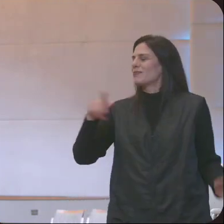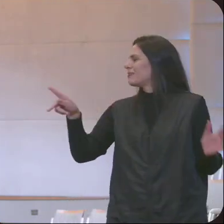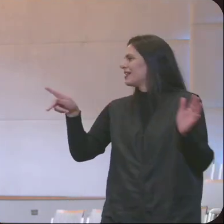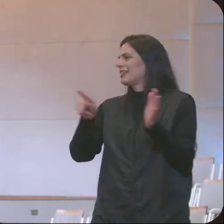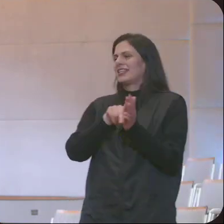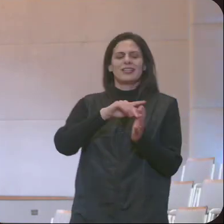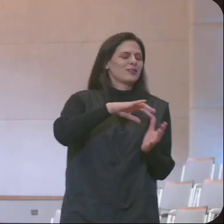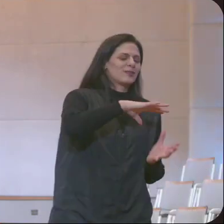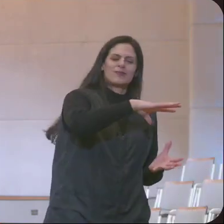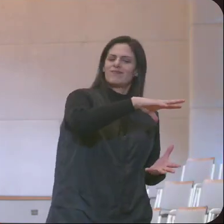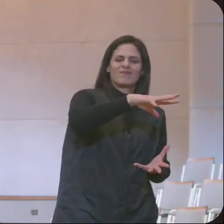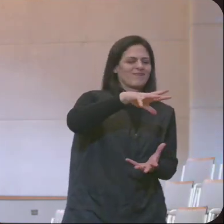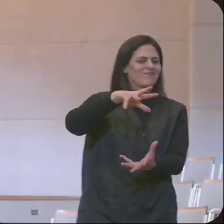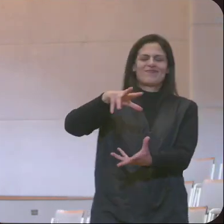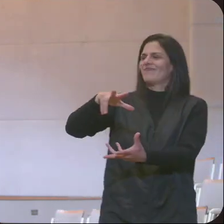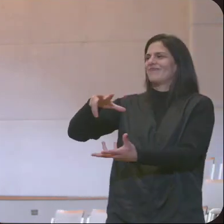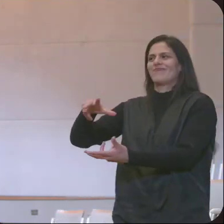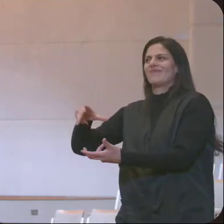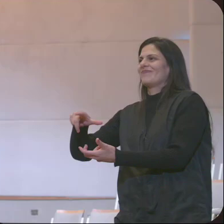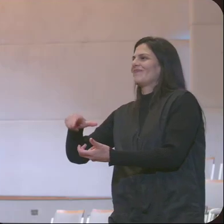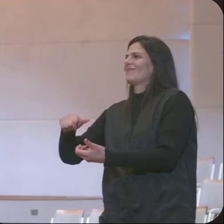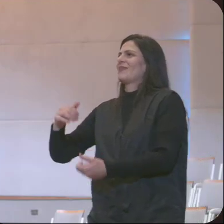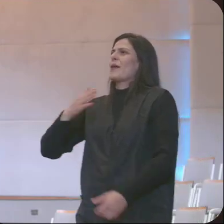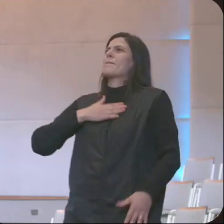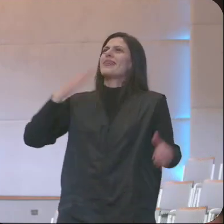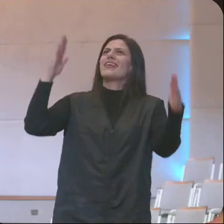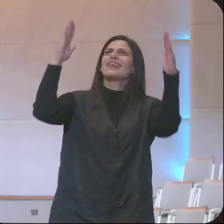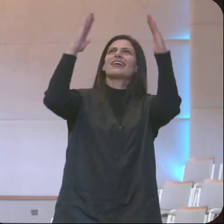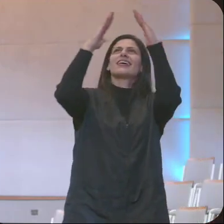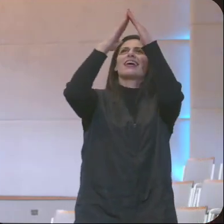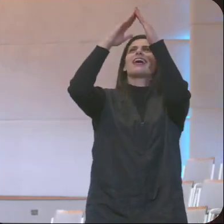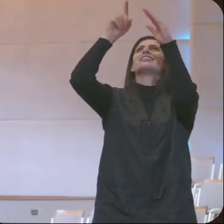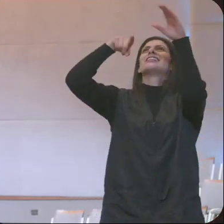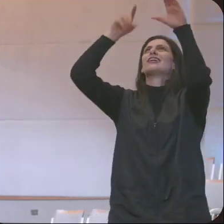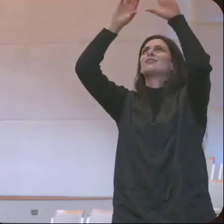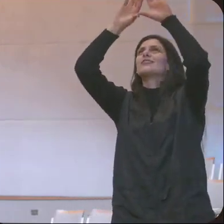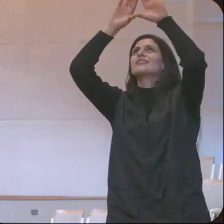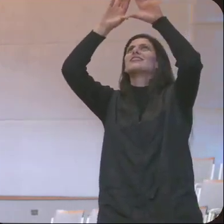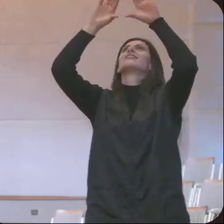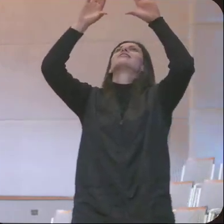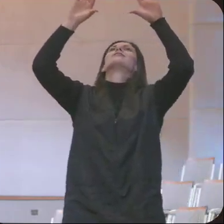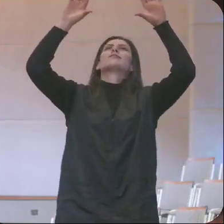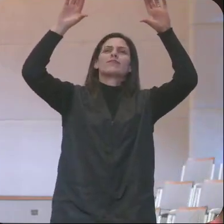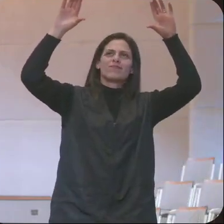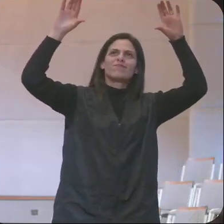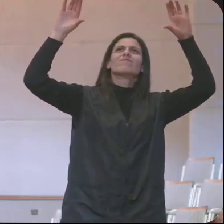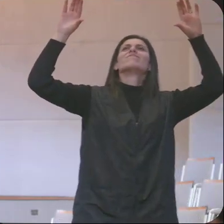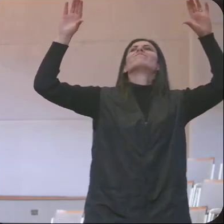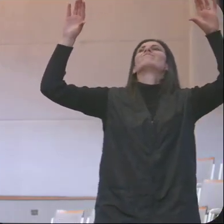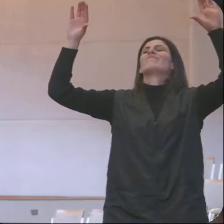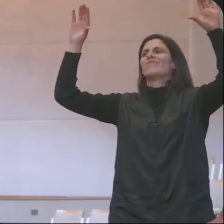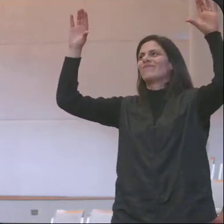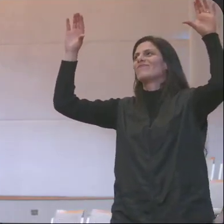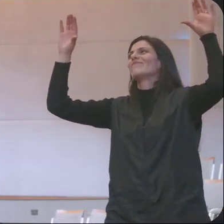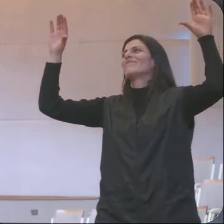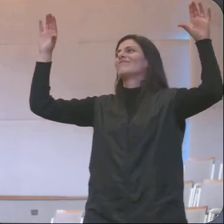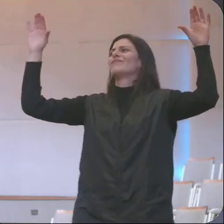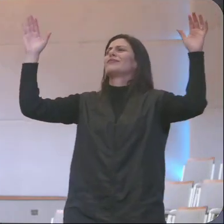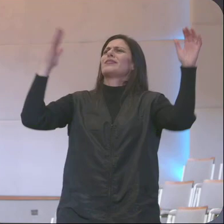Estrangeiro eu sou, o meu lar é o céu.